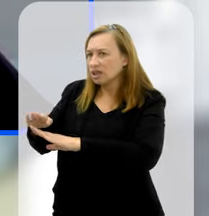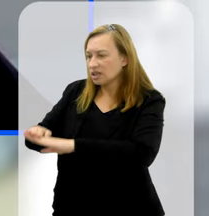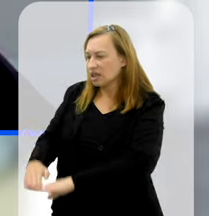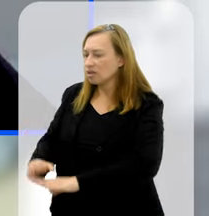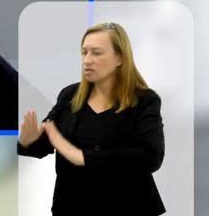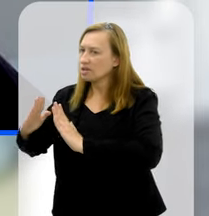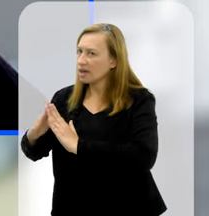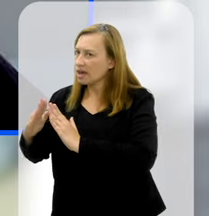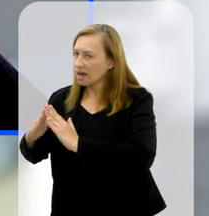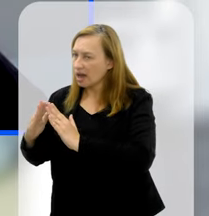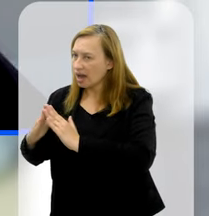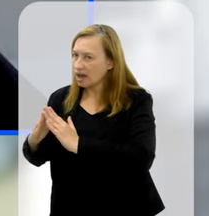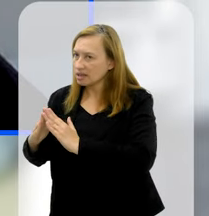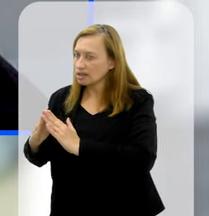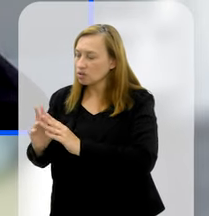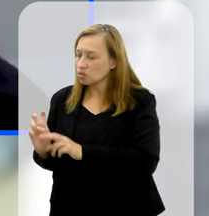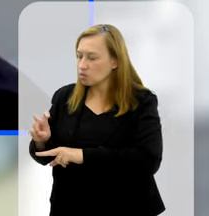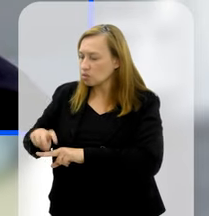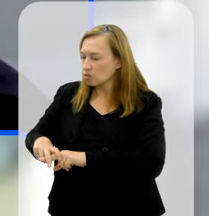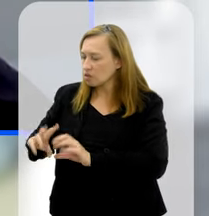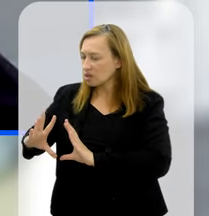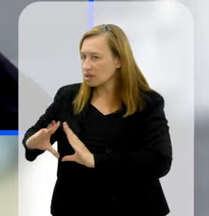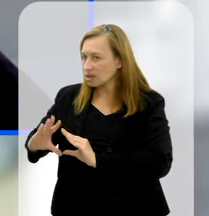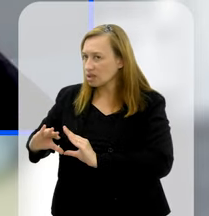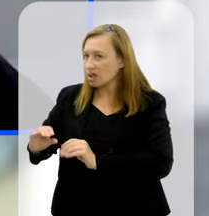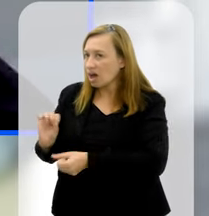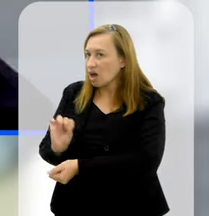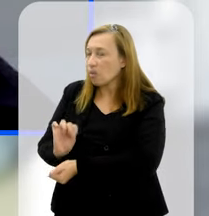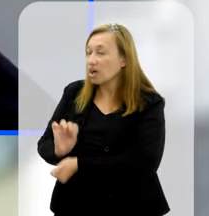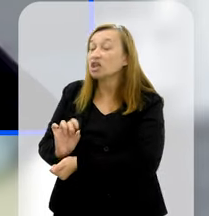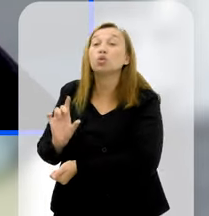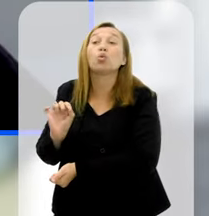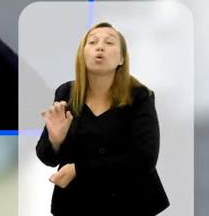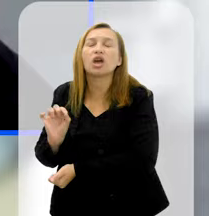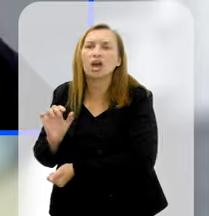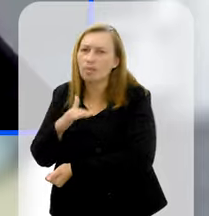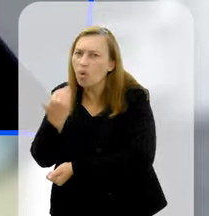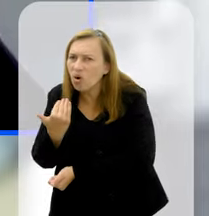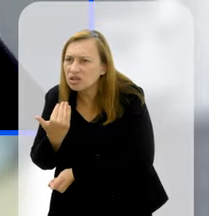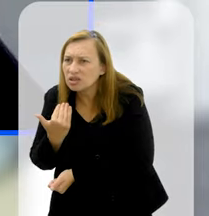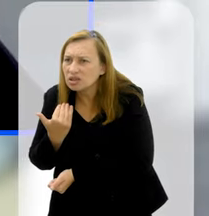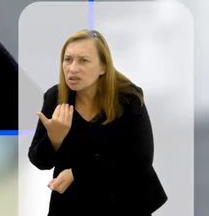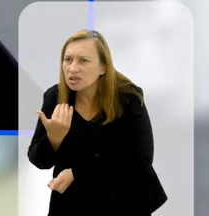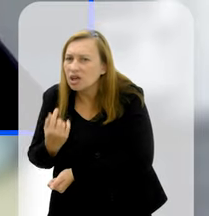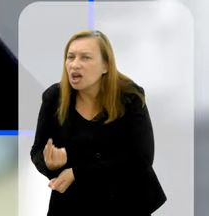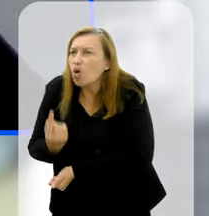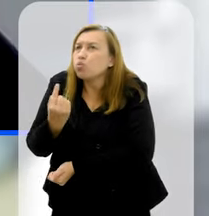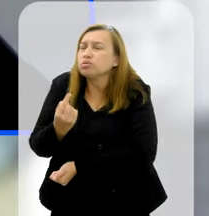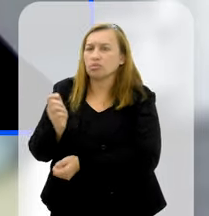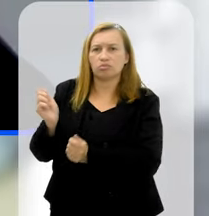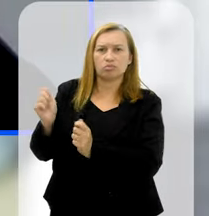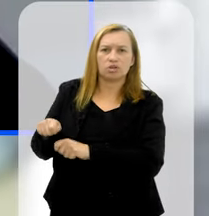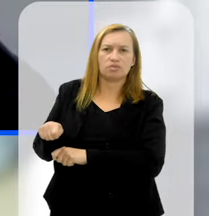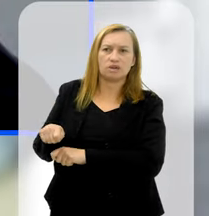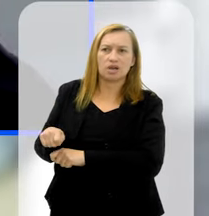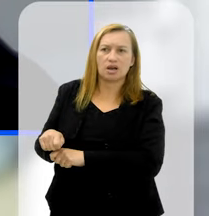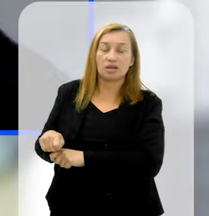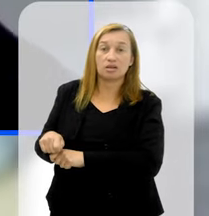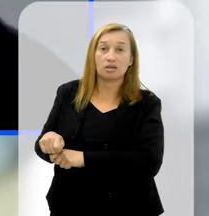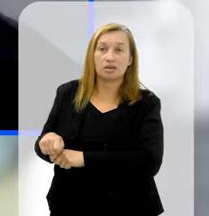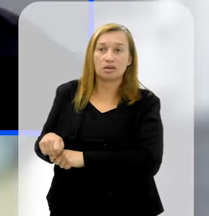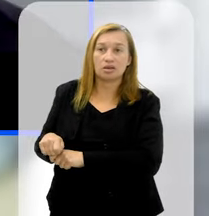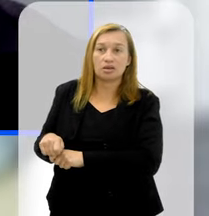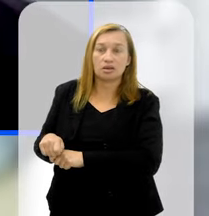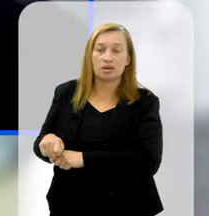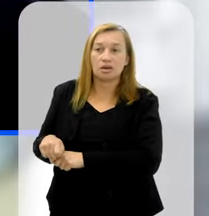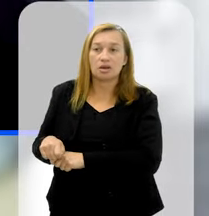sua residência, no seu sofá, esperando o quê? Esperando a morte, era a única possibilidade,